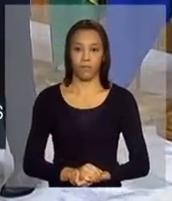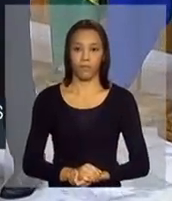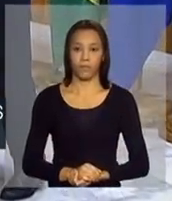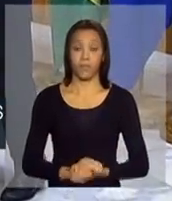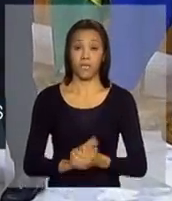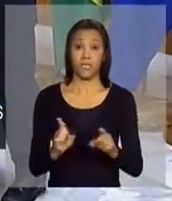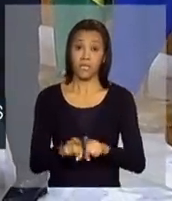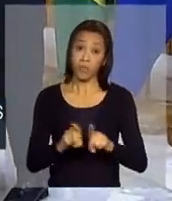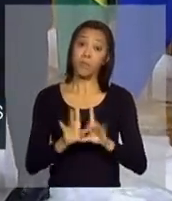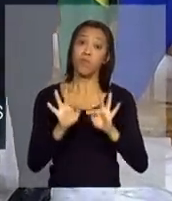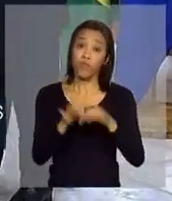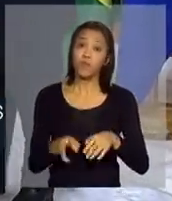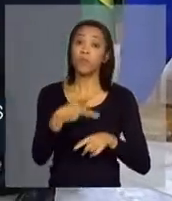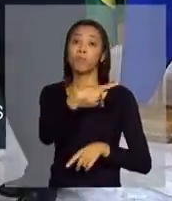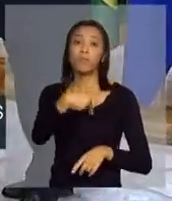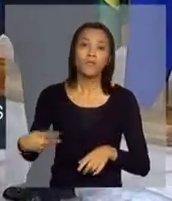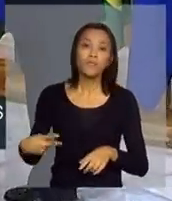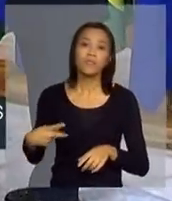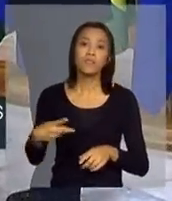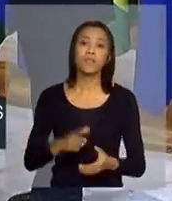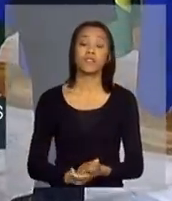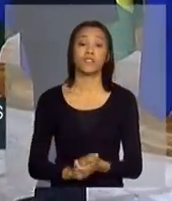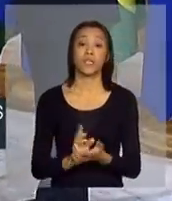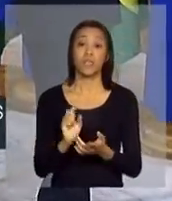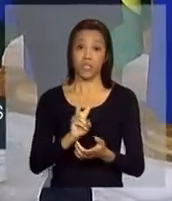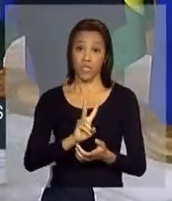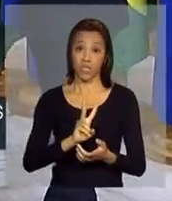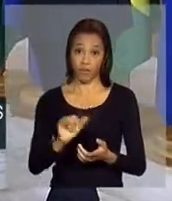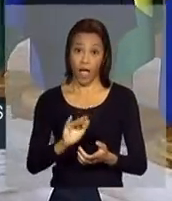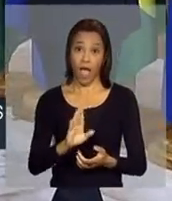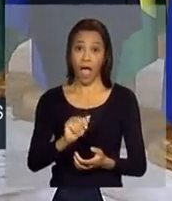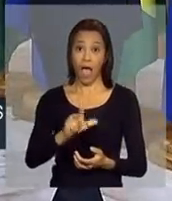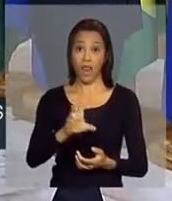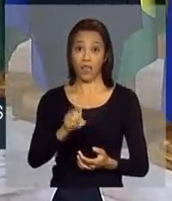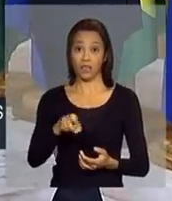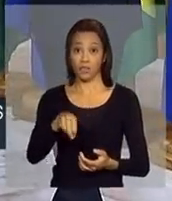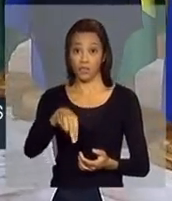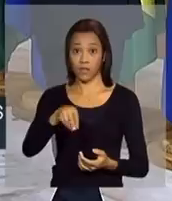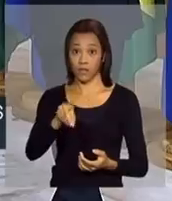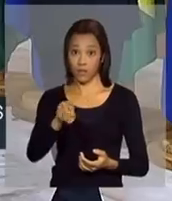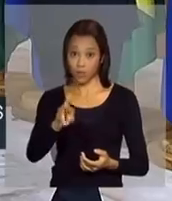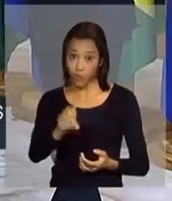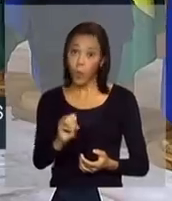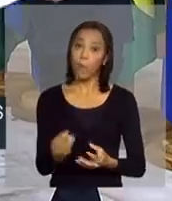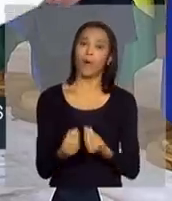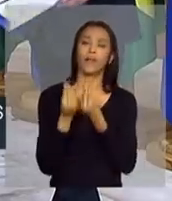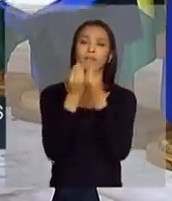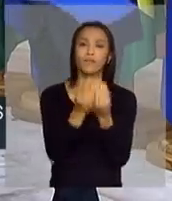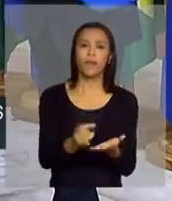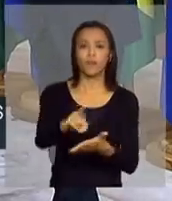E, por fim, o presidente da Eurochambre, Alessandro Barberis, para a entrega da